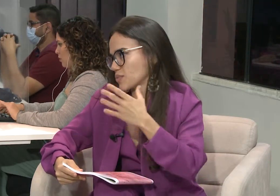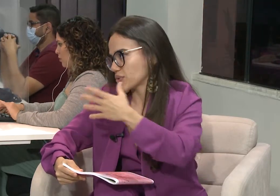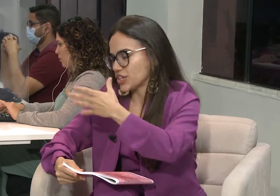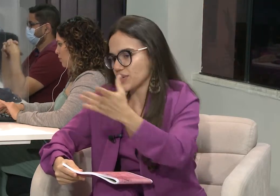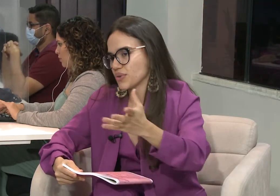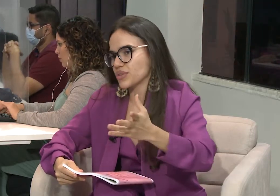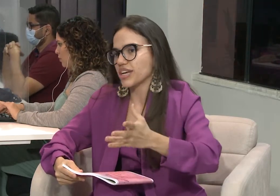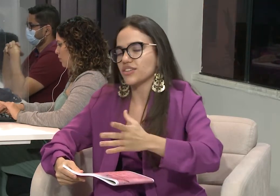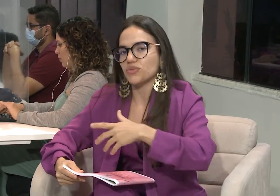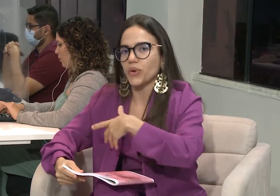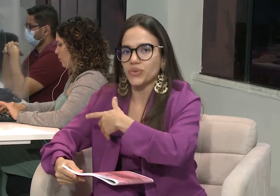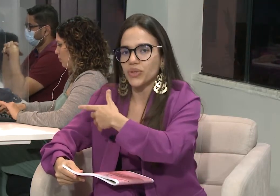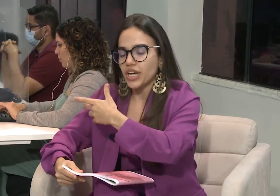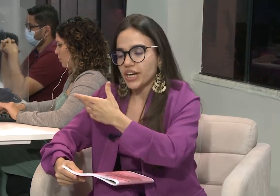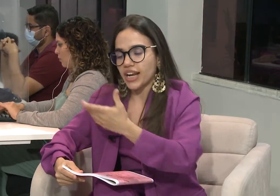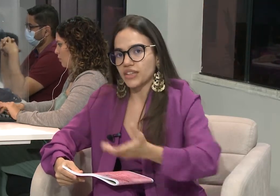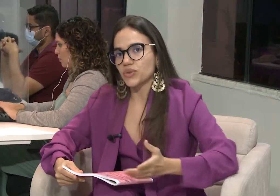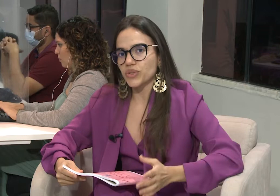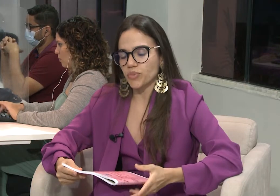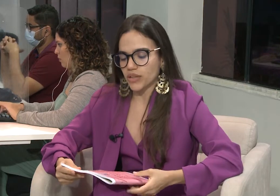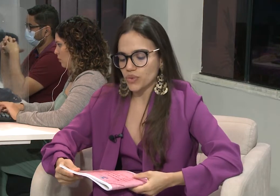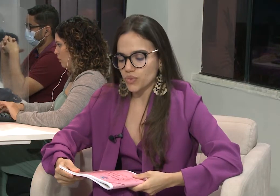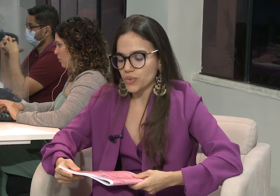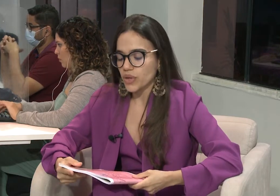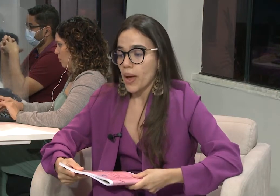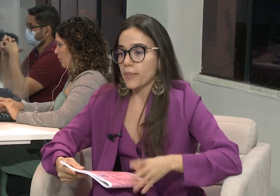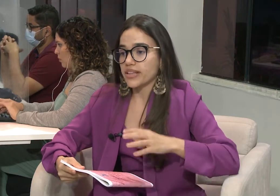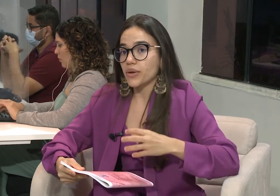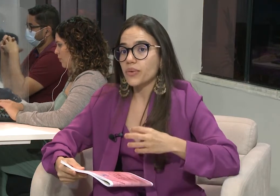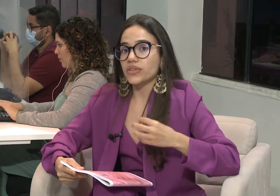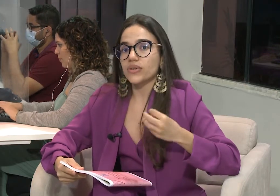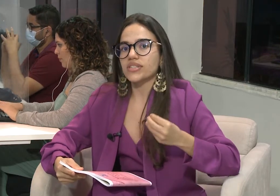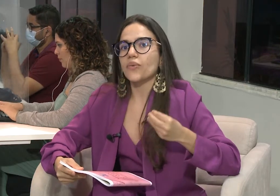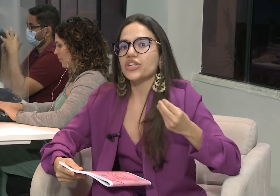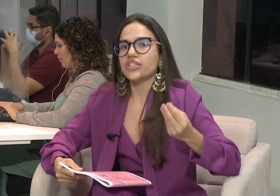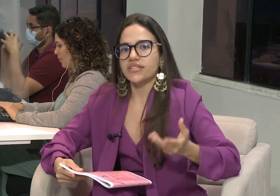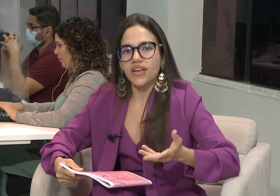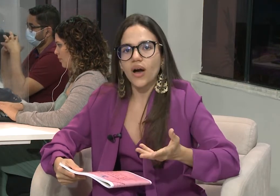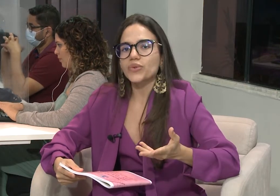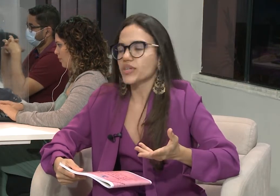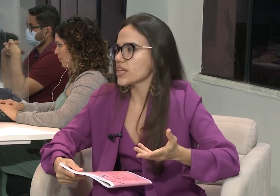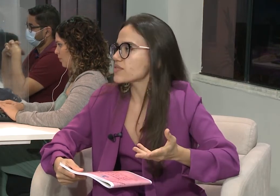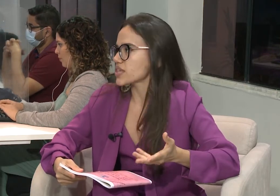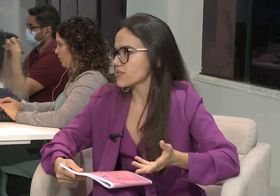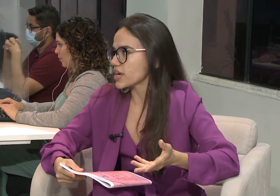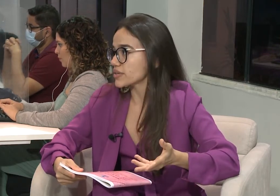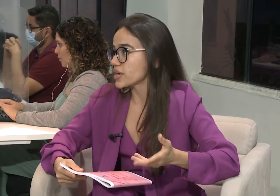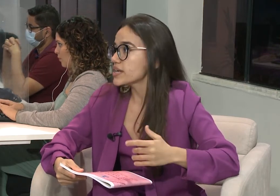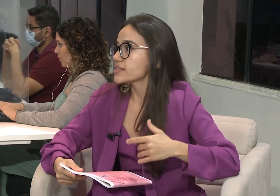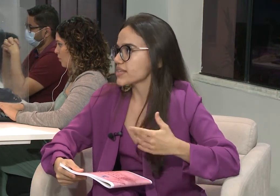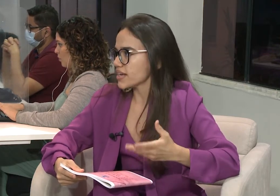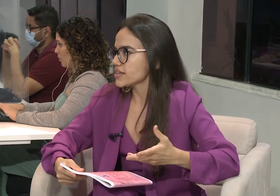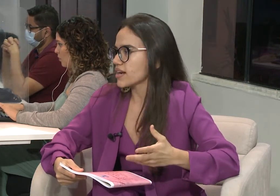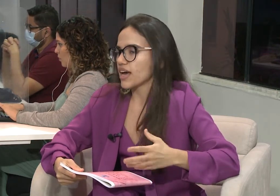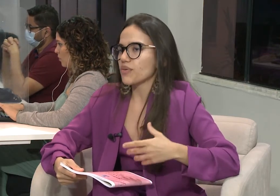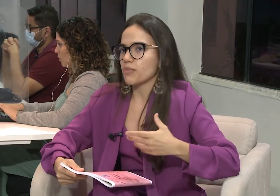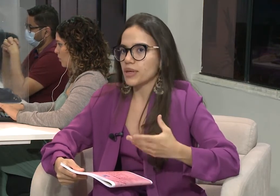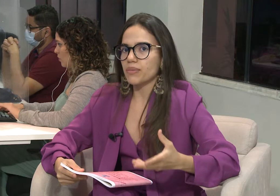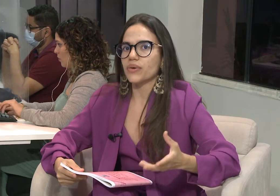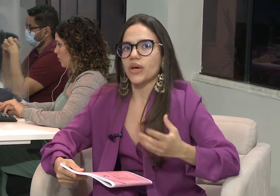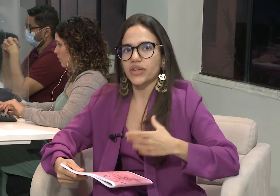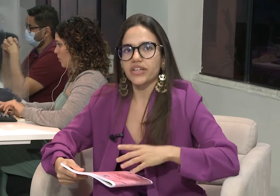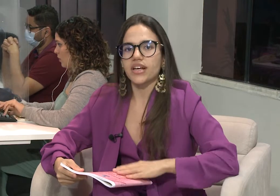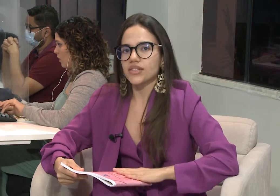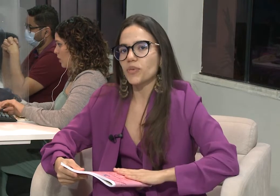vai estar disponível, né, de modo gratuito para todo mundo, para ter uma noção inicial do que deve ser feito, sem, claro,